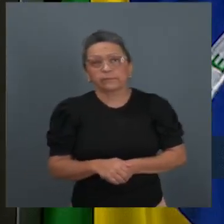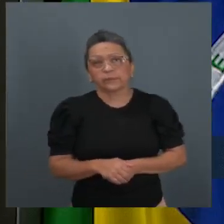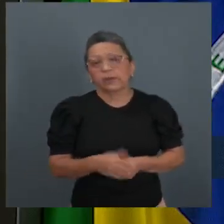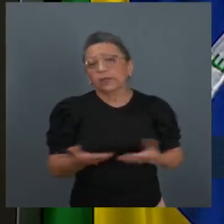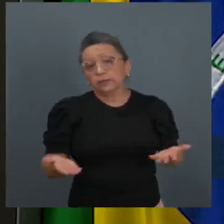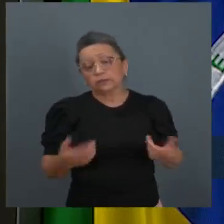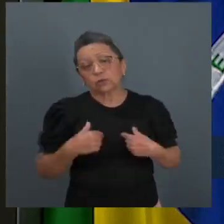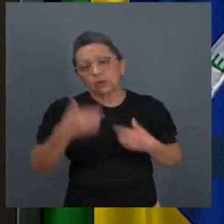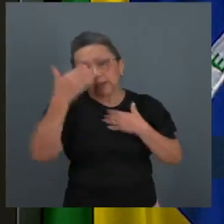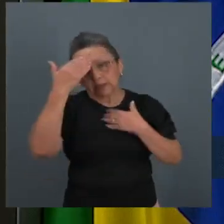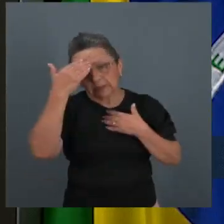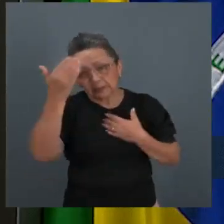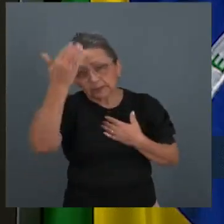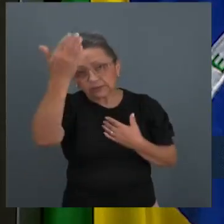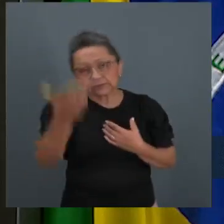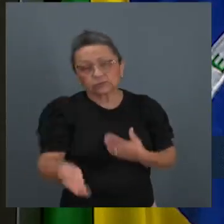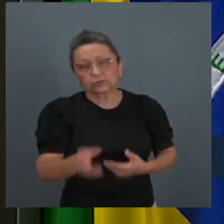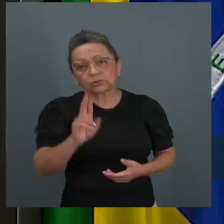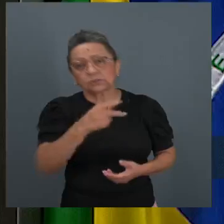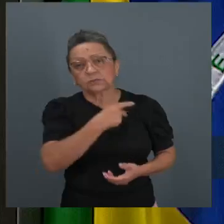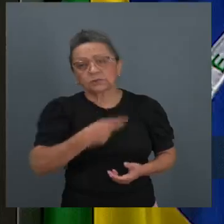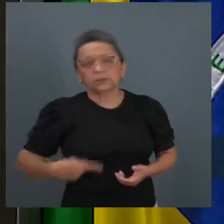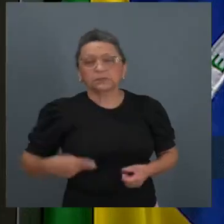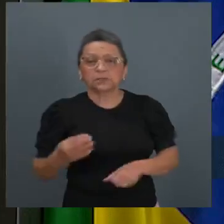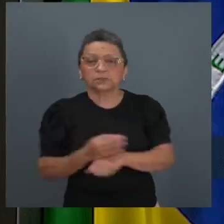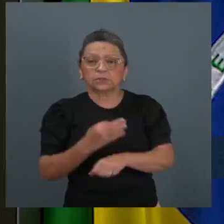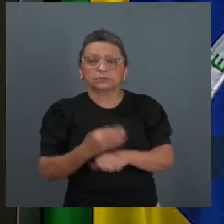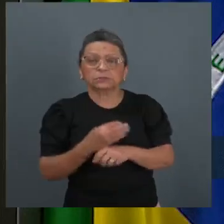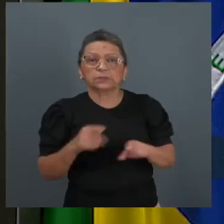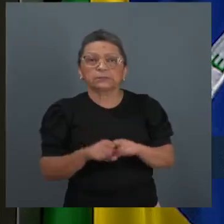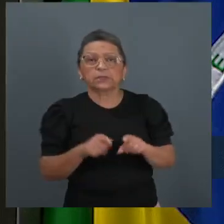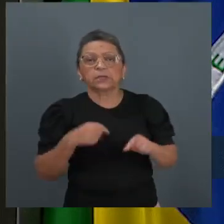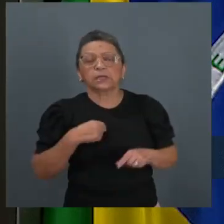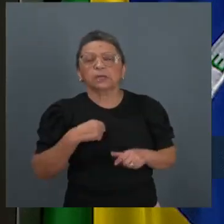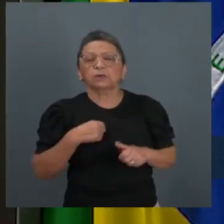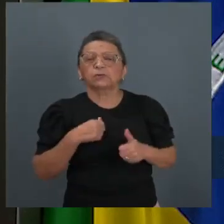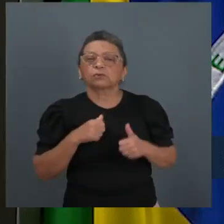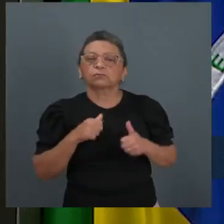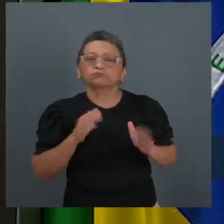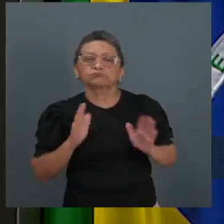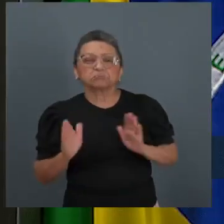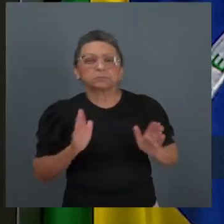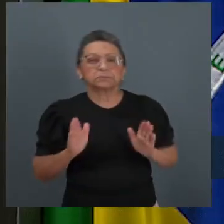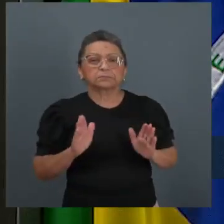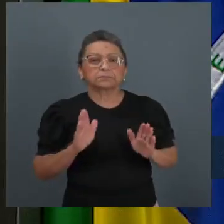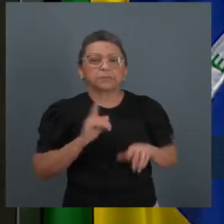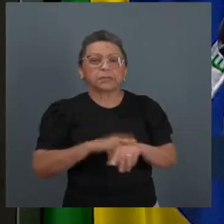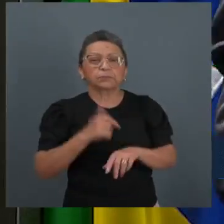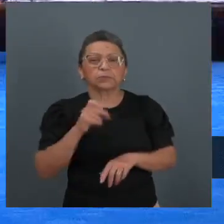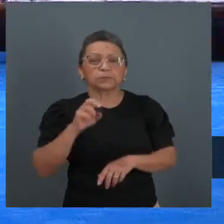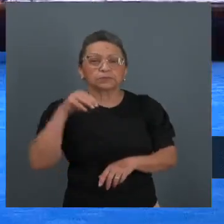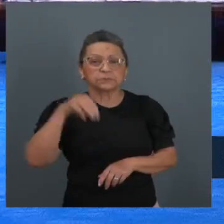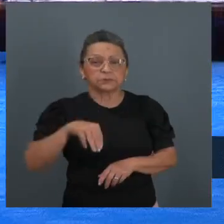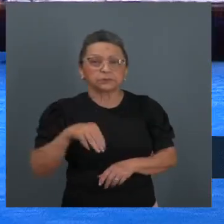presidente. Agradeço a Vossa Excelência pela tolerância. Fiquei ali nos meus 15 minutos.